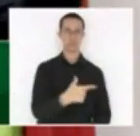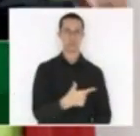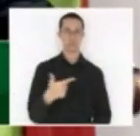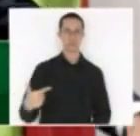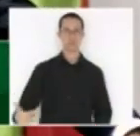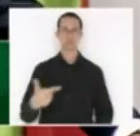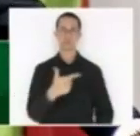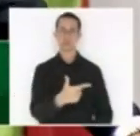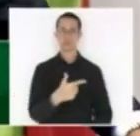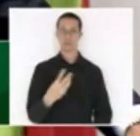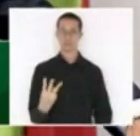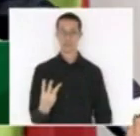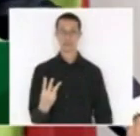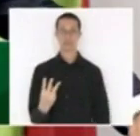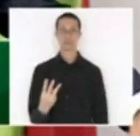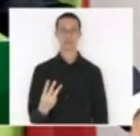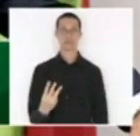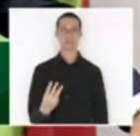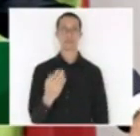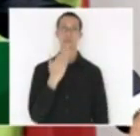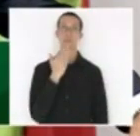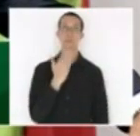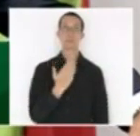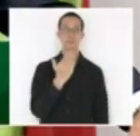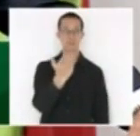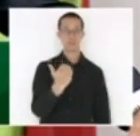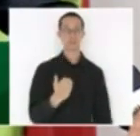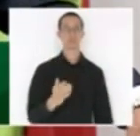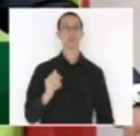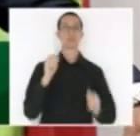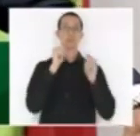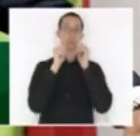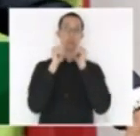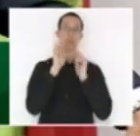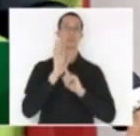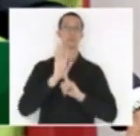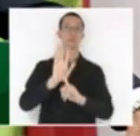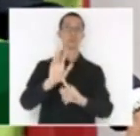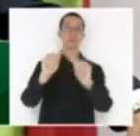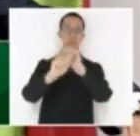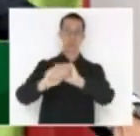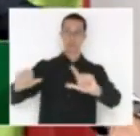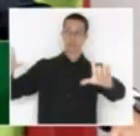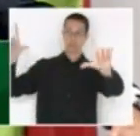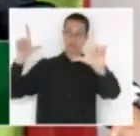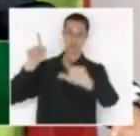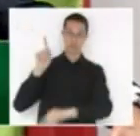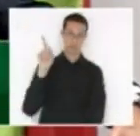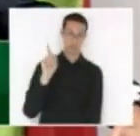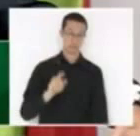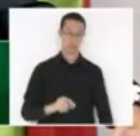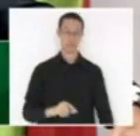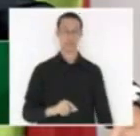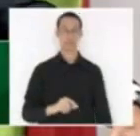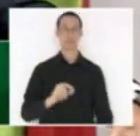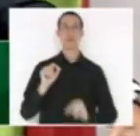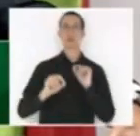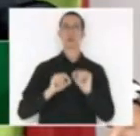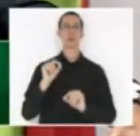que eu pediria para a assessoria colocar na tela, que vai exatamente ao